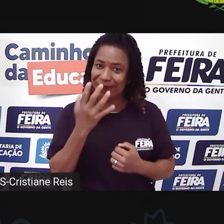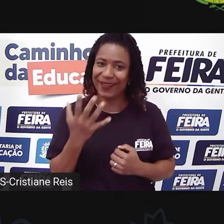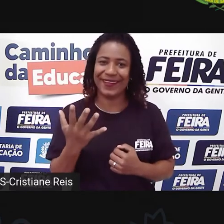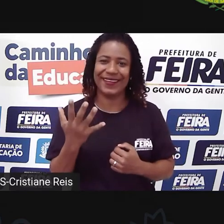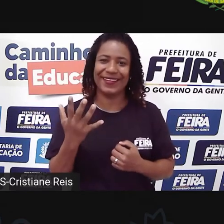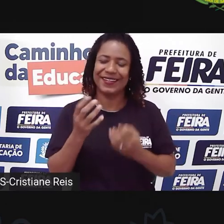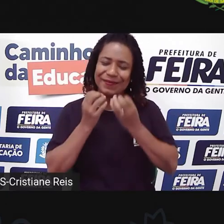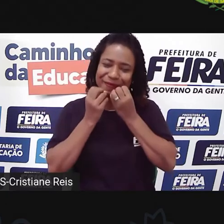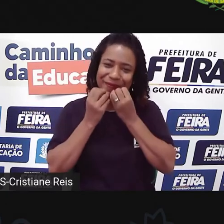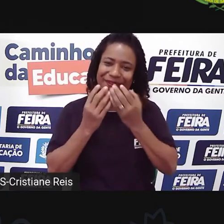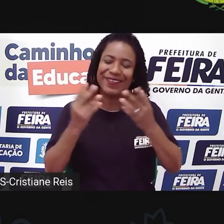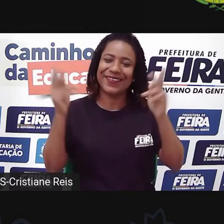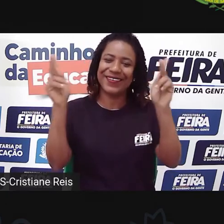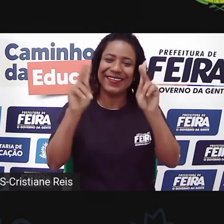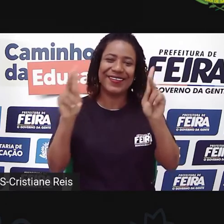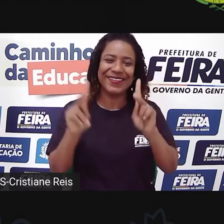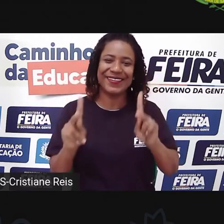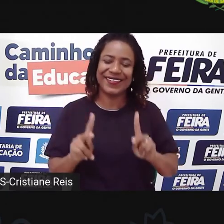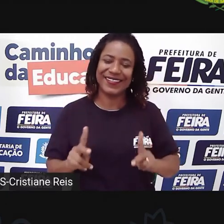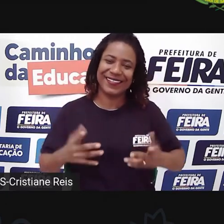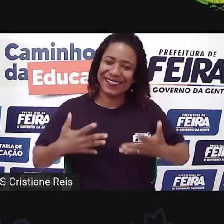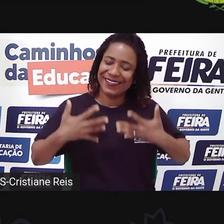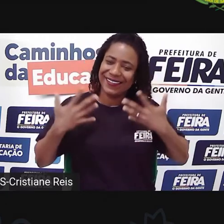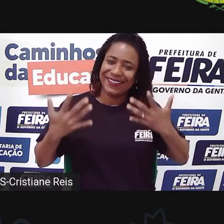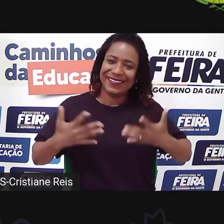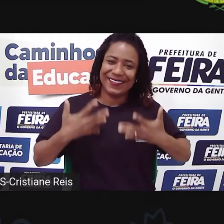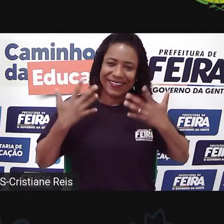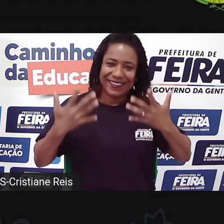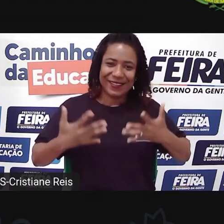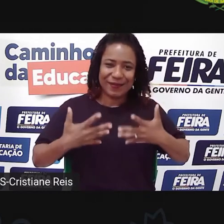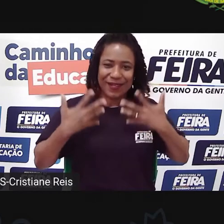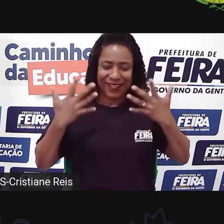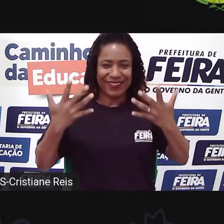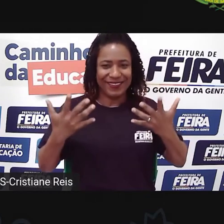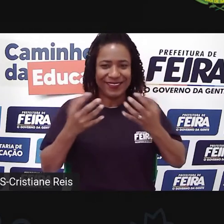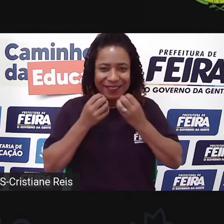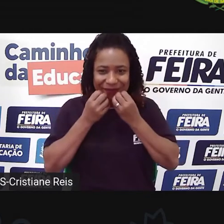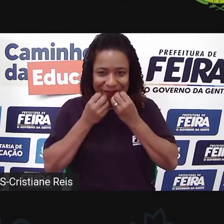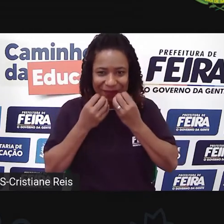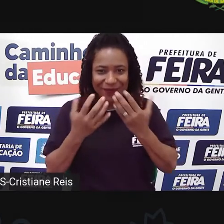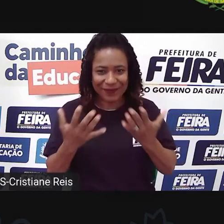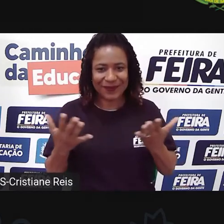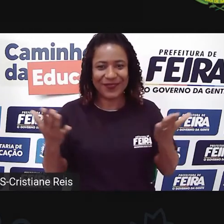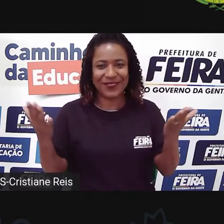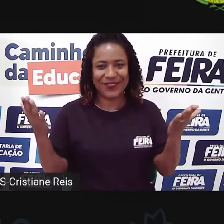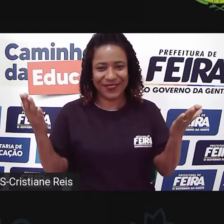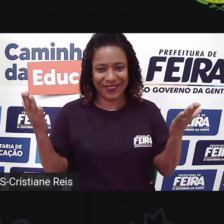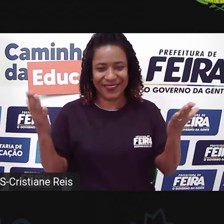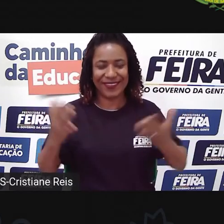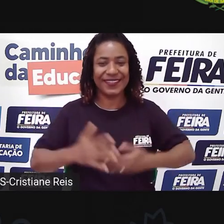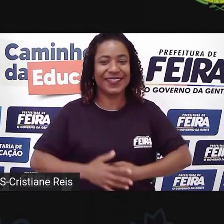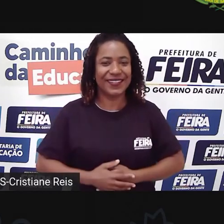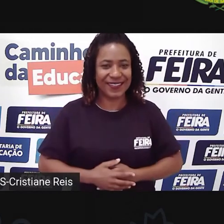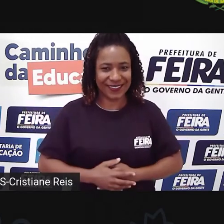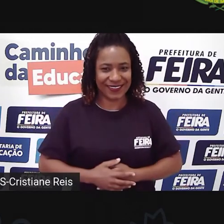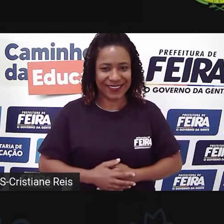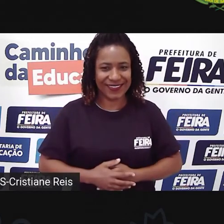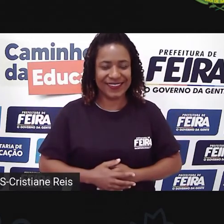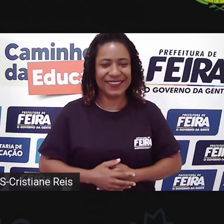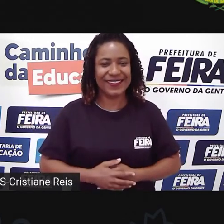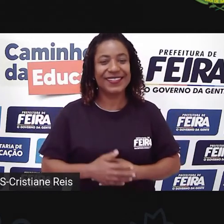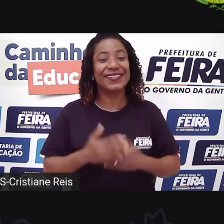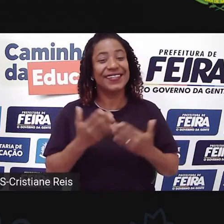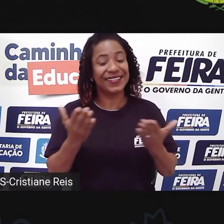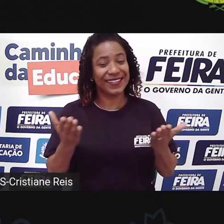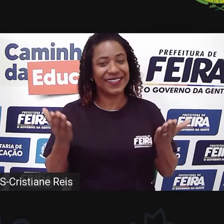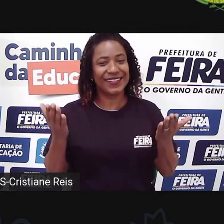essa energia, né? Desse iníciozinho de ano. Então, feliz ano novo para todos, muita luz, muita paz e que